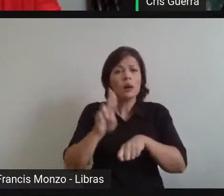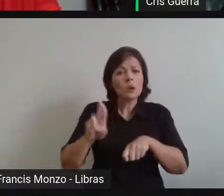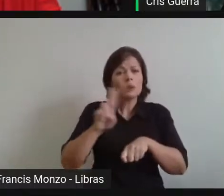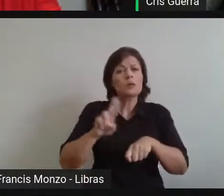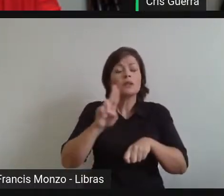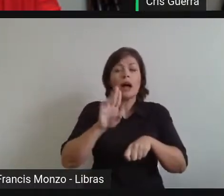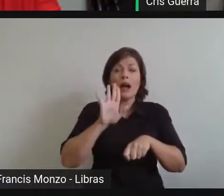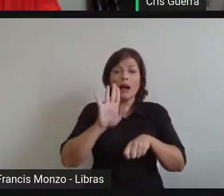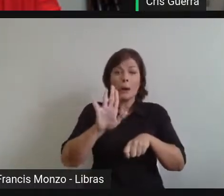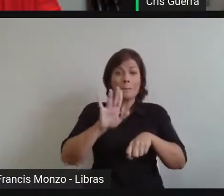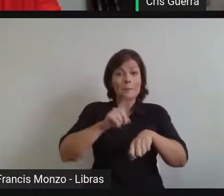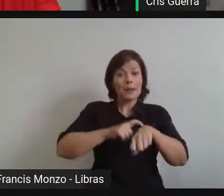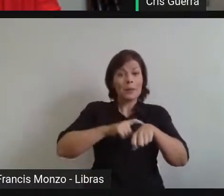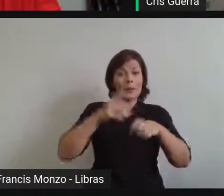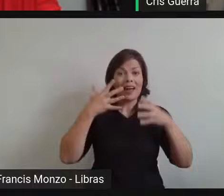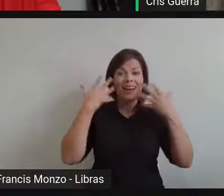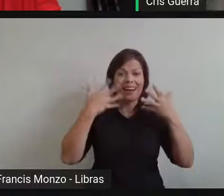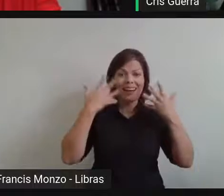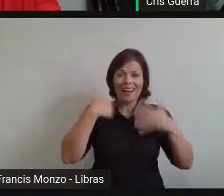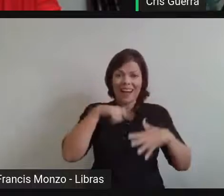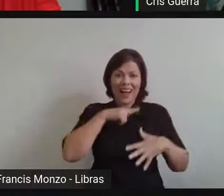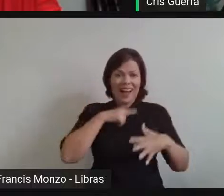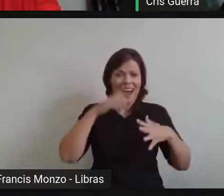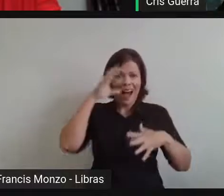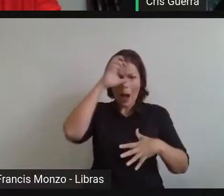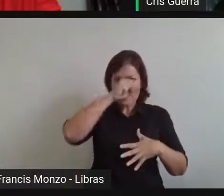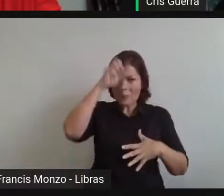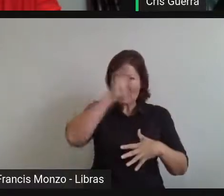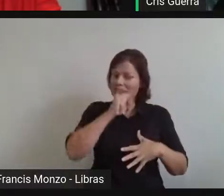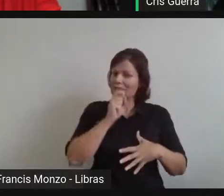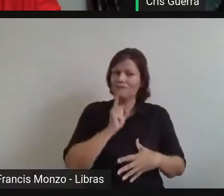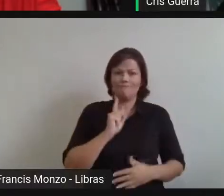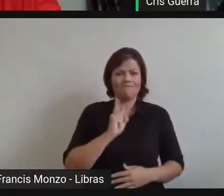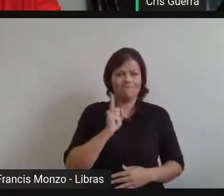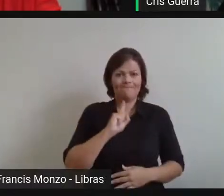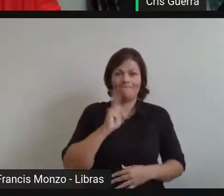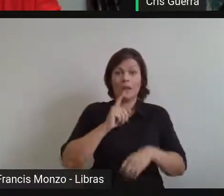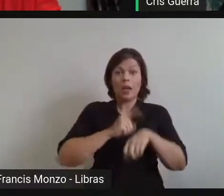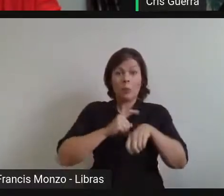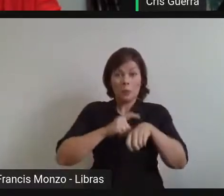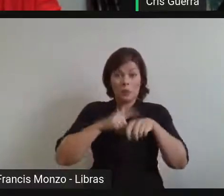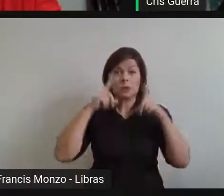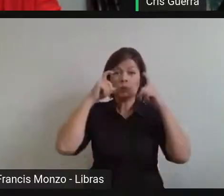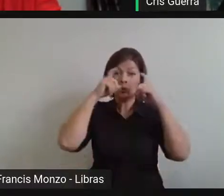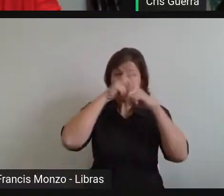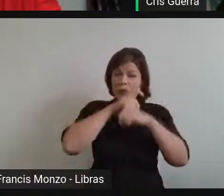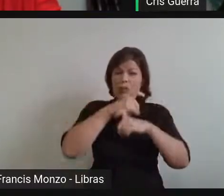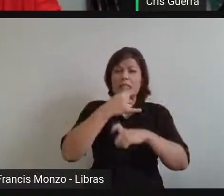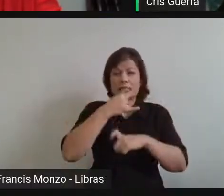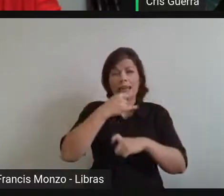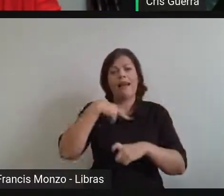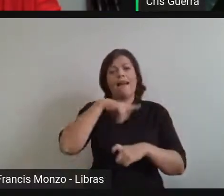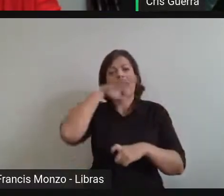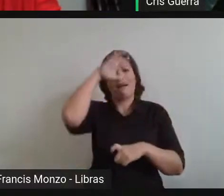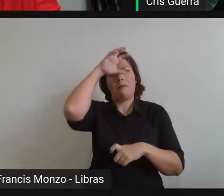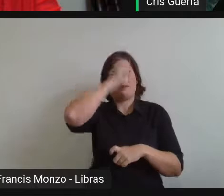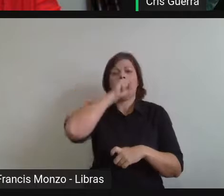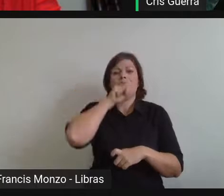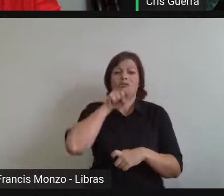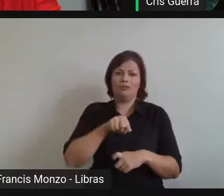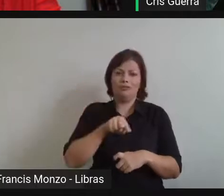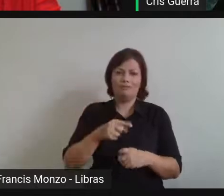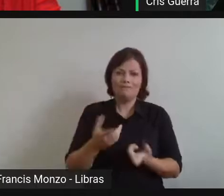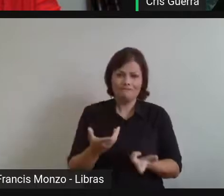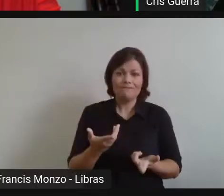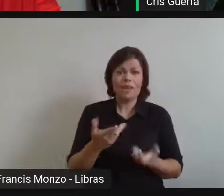assim nas horas de alegria, não. A gente aprende nas horas de aperto mesmo, né? Então, eu acho que